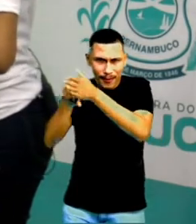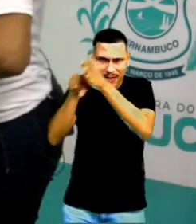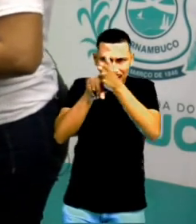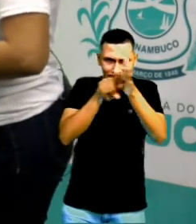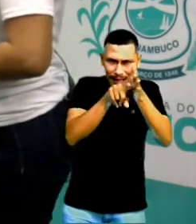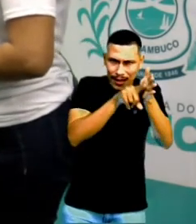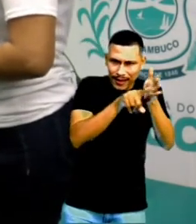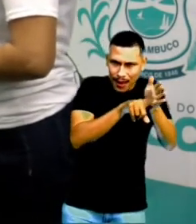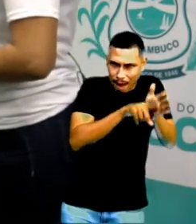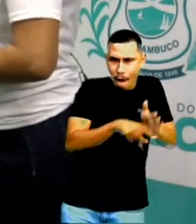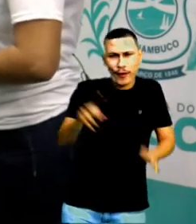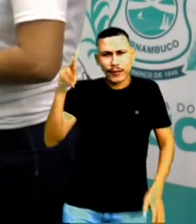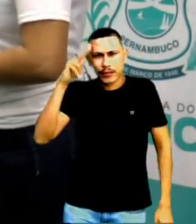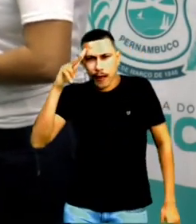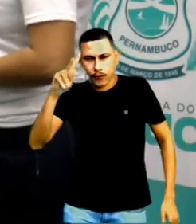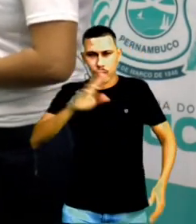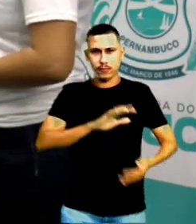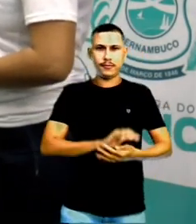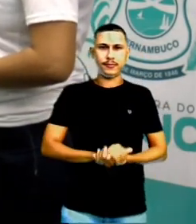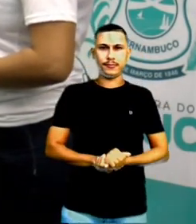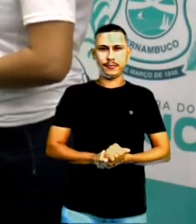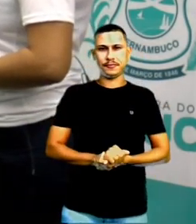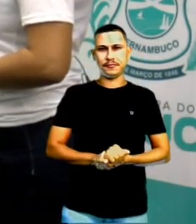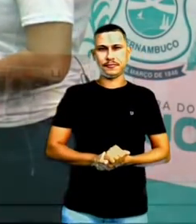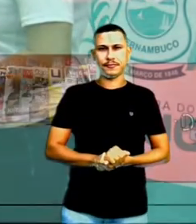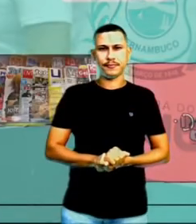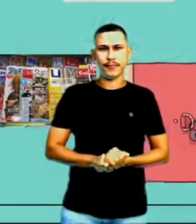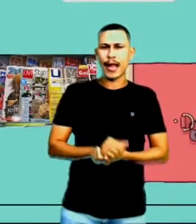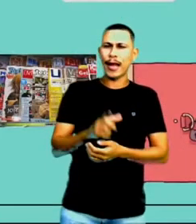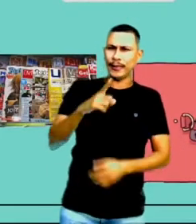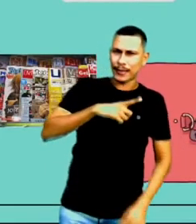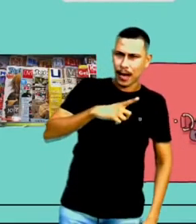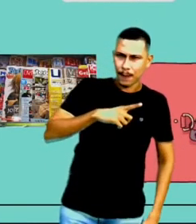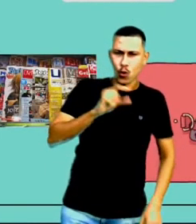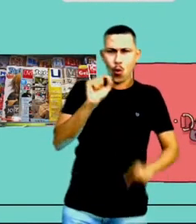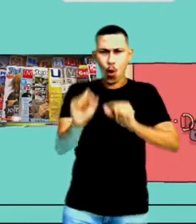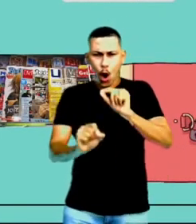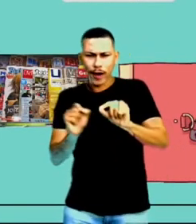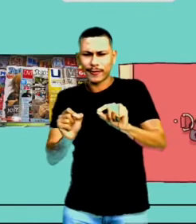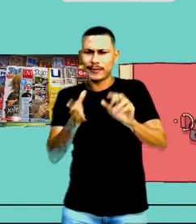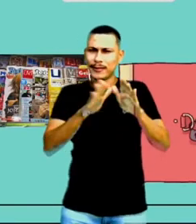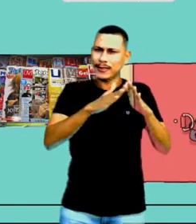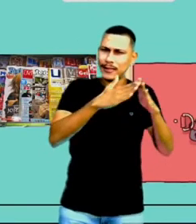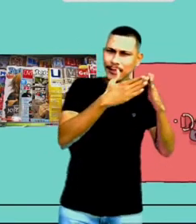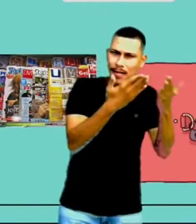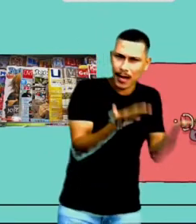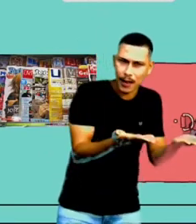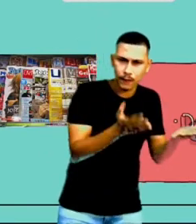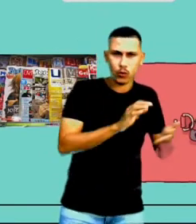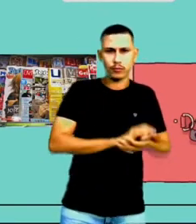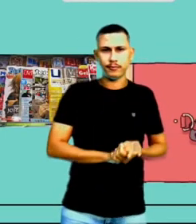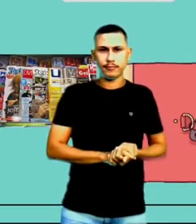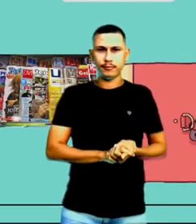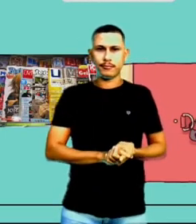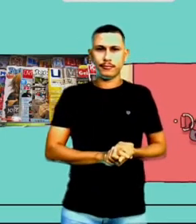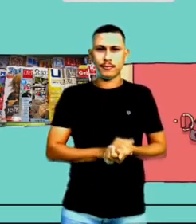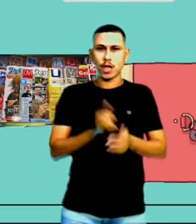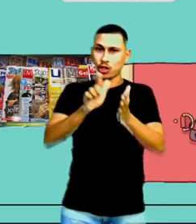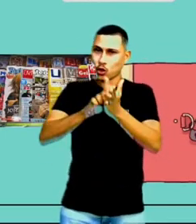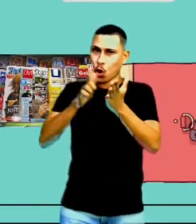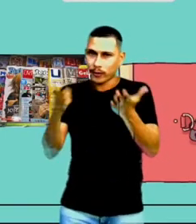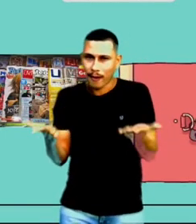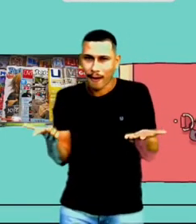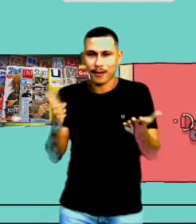né? Da história. Então a gente tem os livros, os jornais,